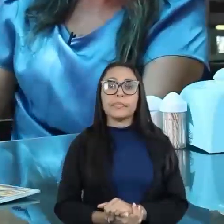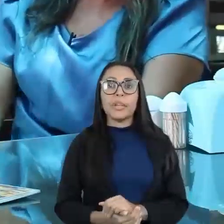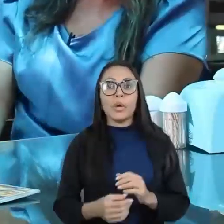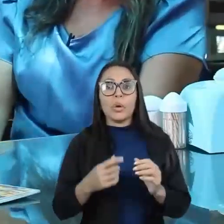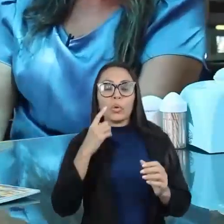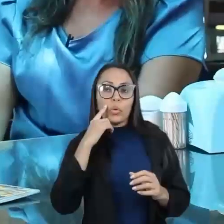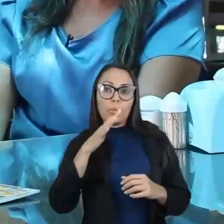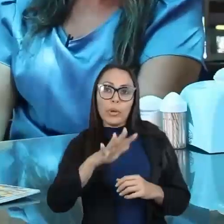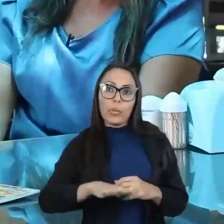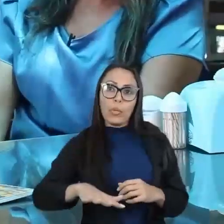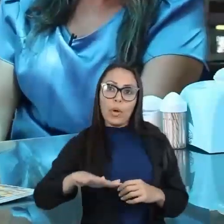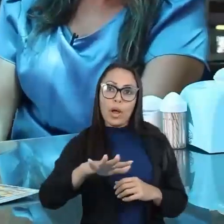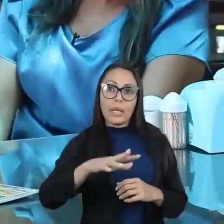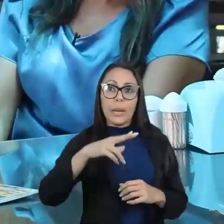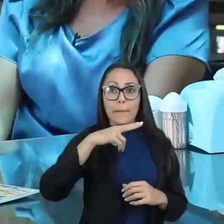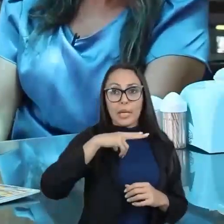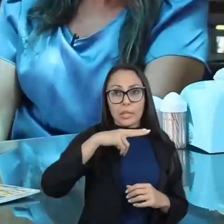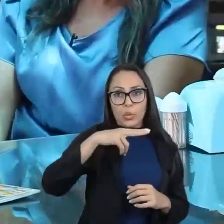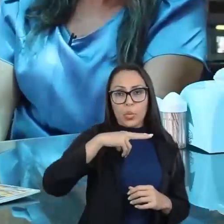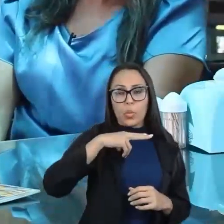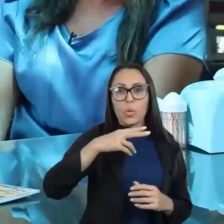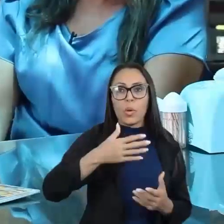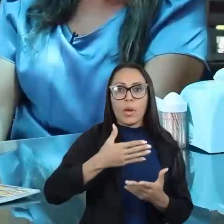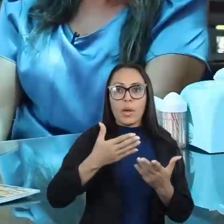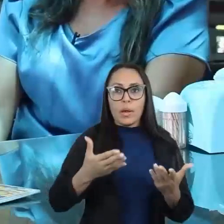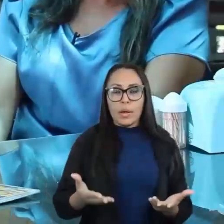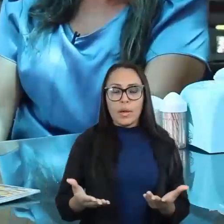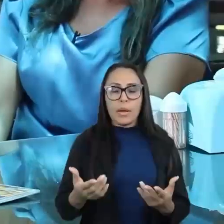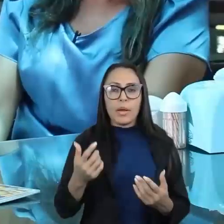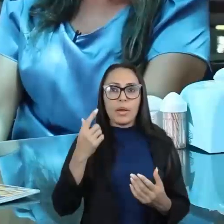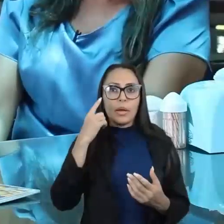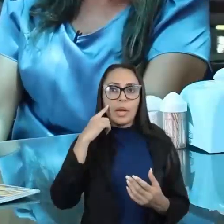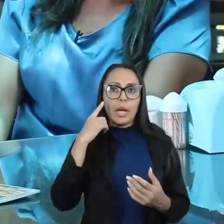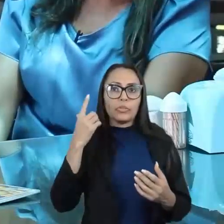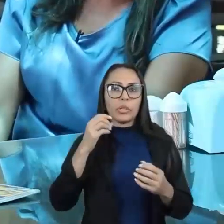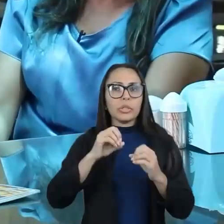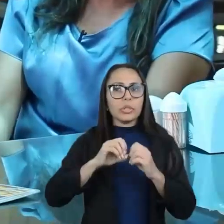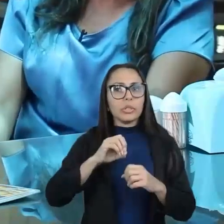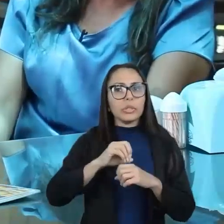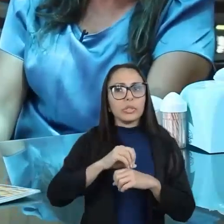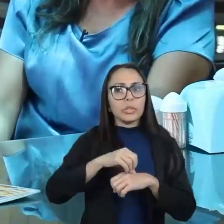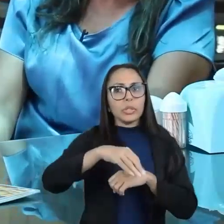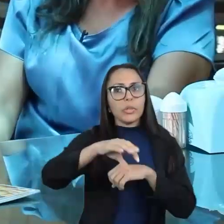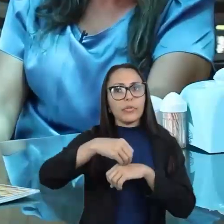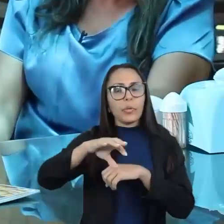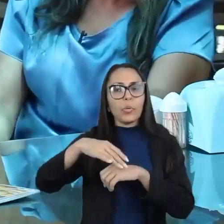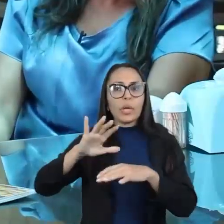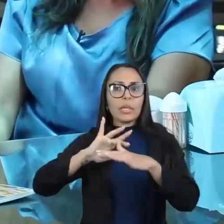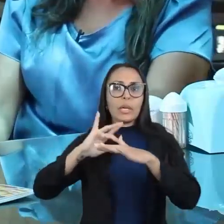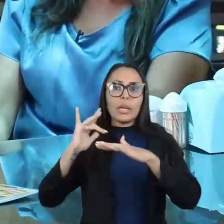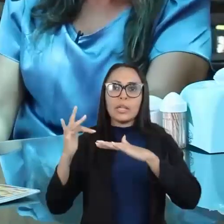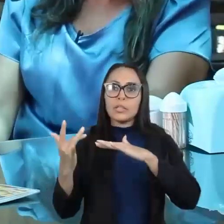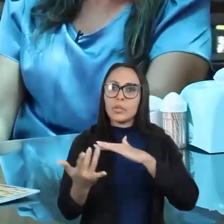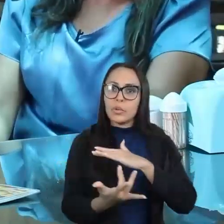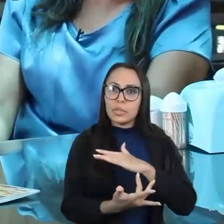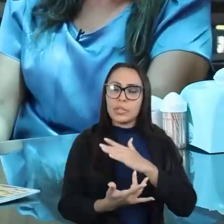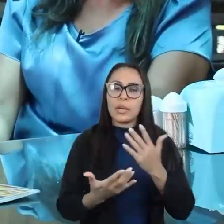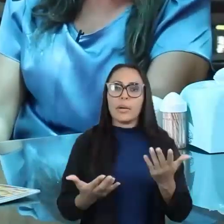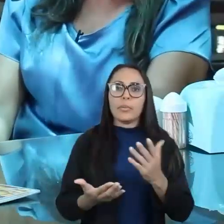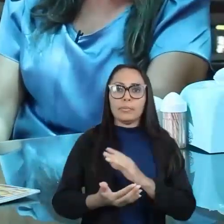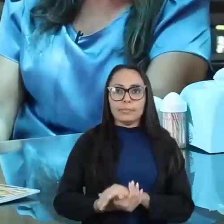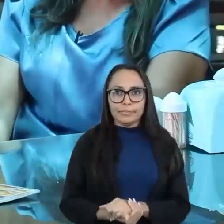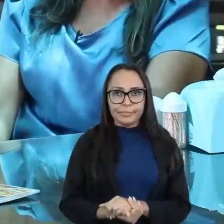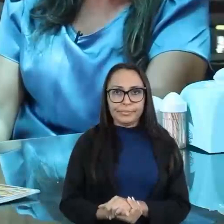privada, a Arena Pernambuco, a gente dispõe mais de mídia social. Que é o marketing digital, pesado, né? No marketing